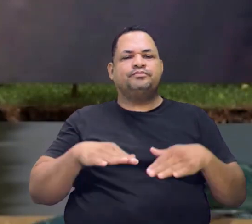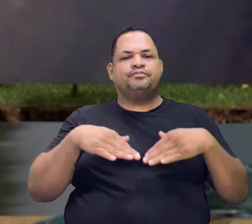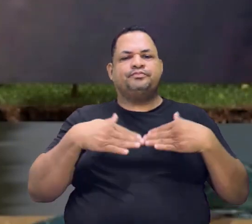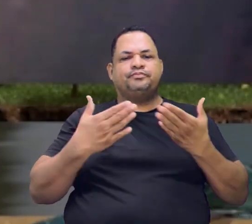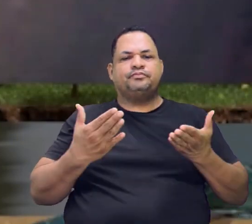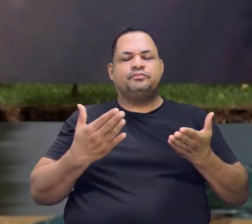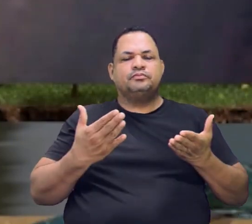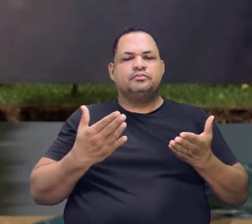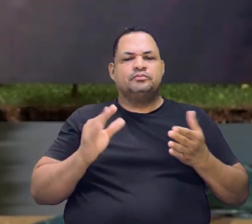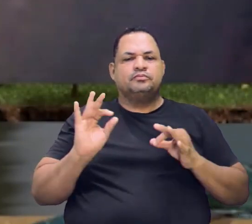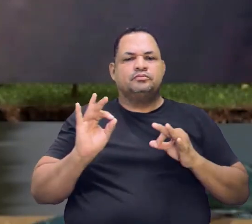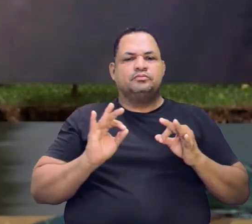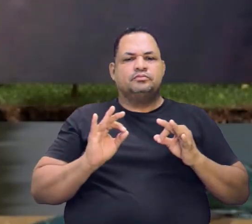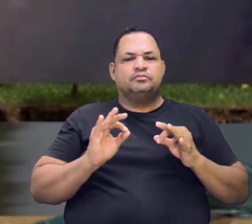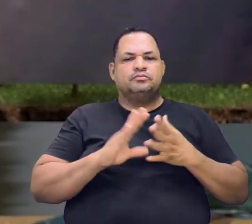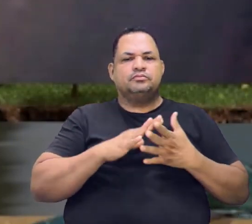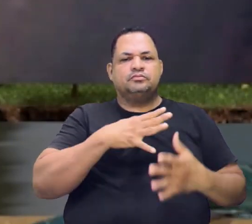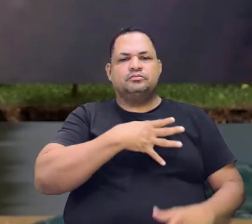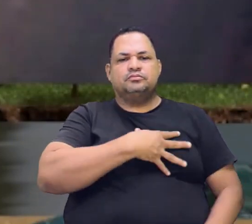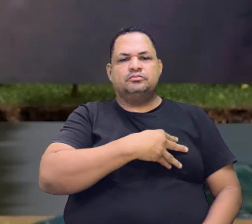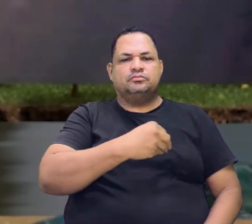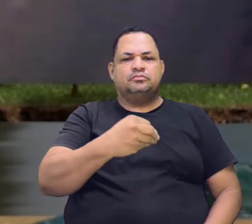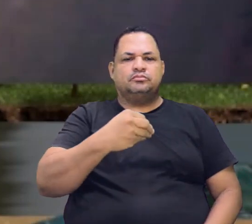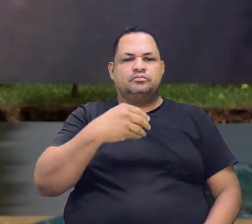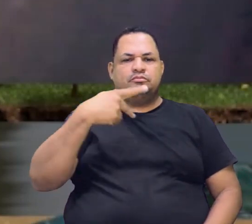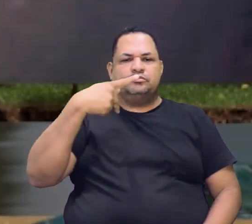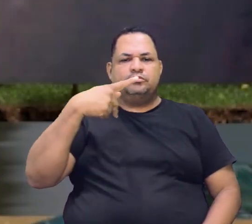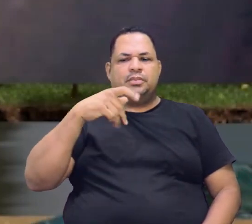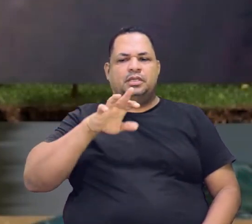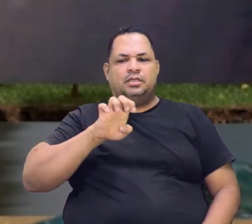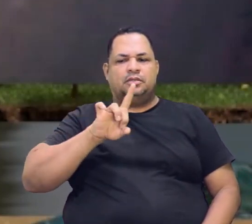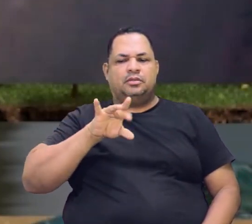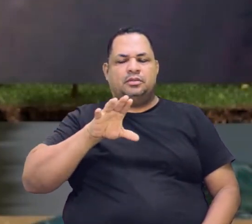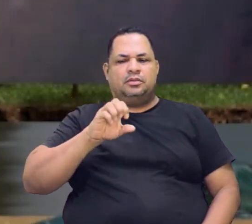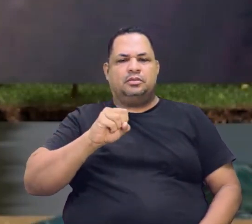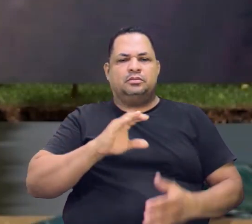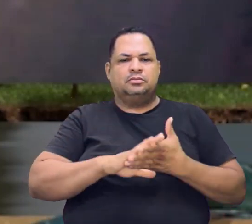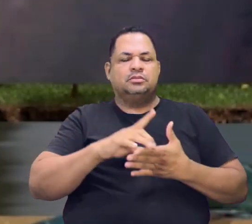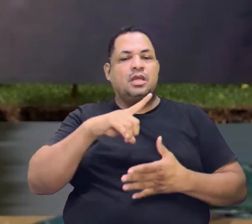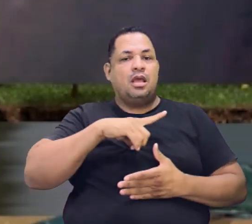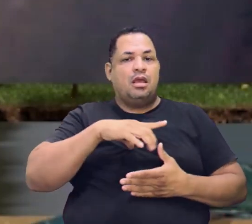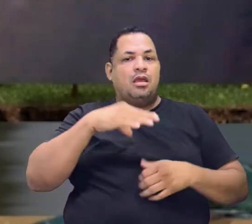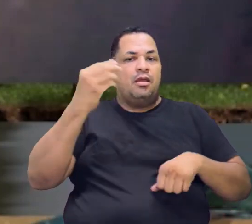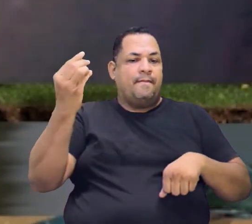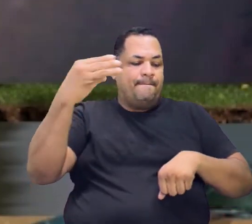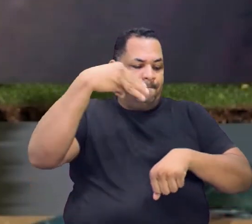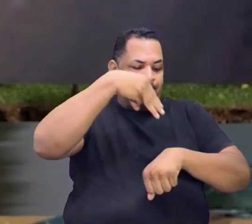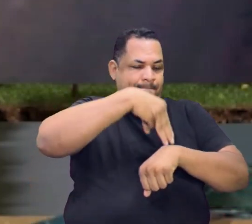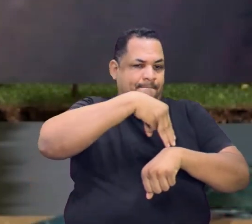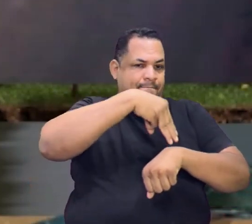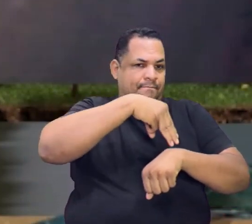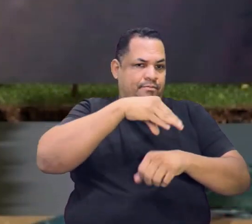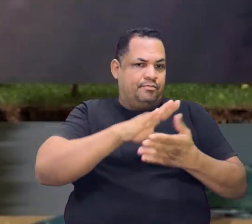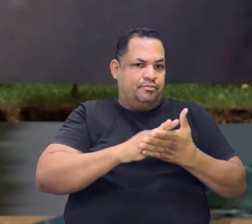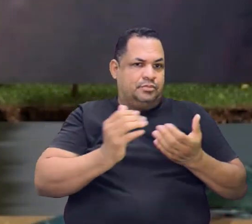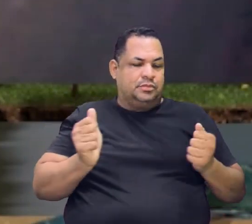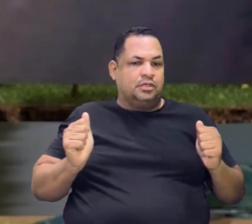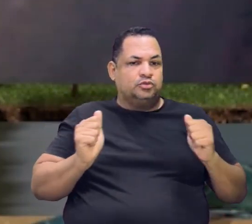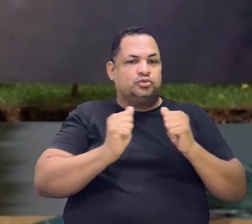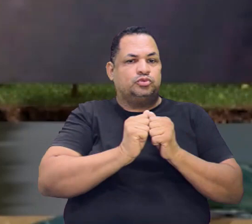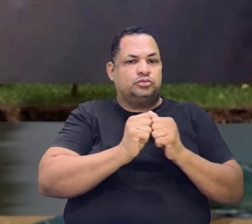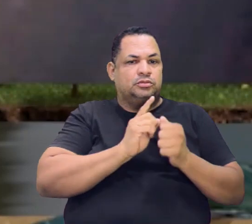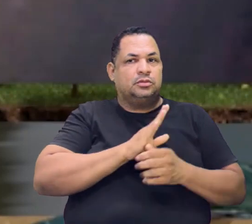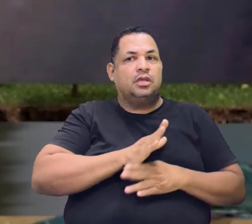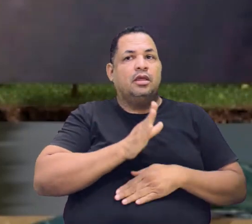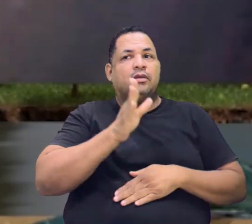aí, o filho do Pedro Benarroche, desse meu tio, ele contraiu a malária. O Rondon acabou levando o menino